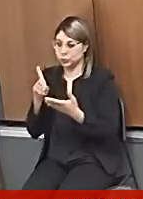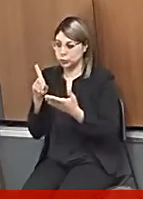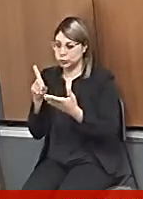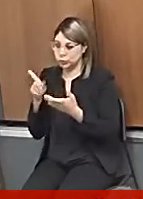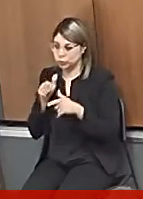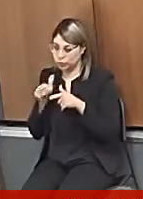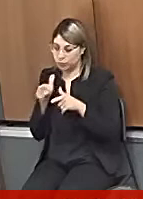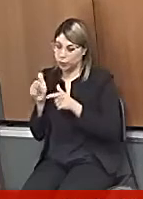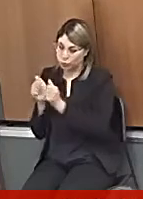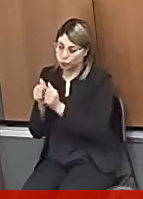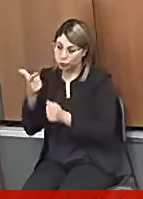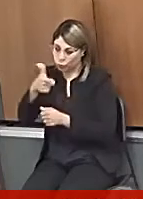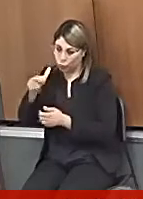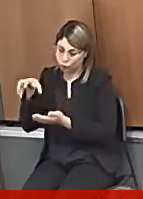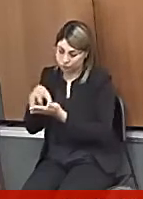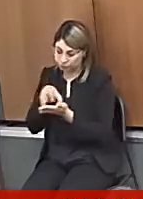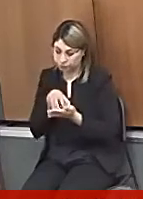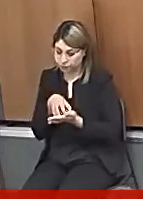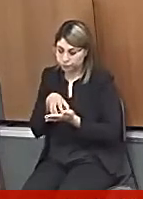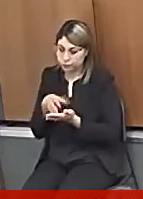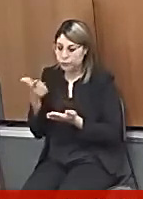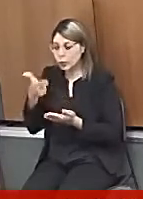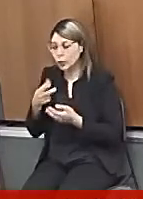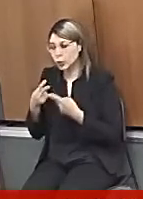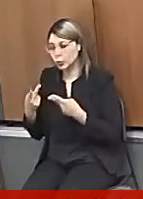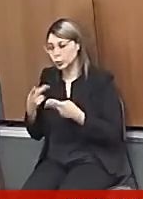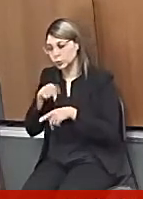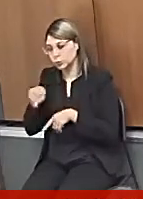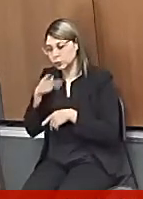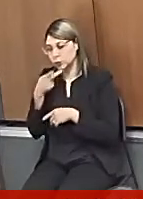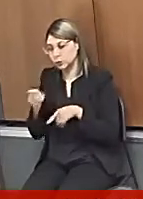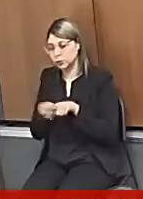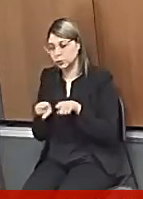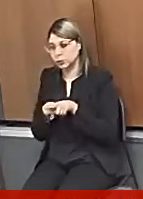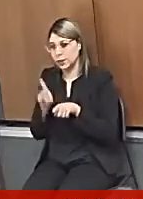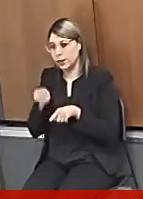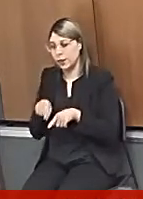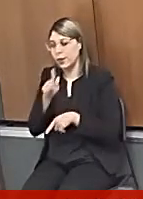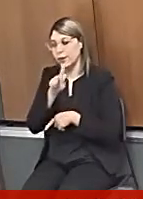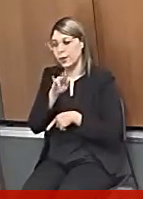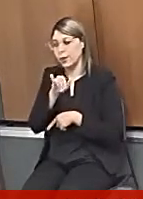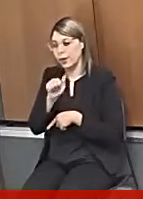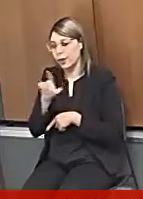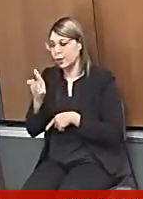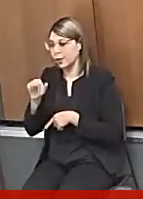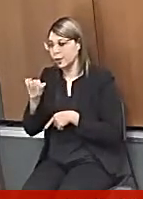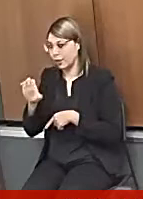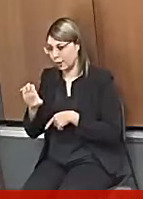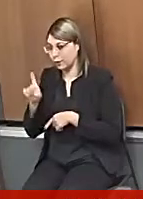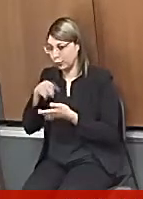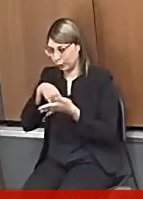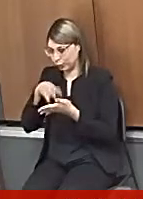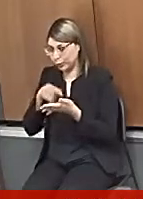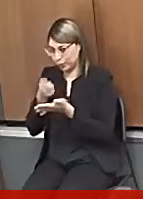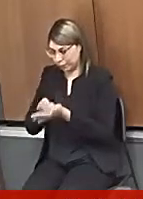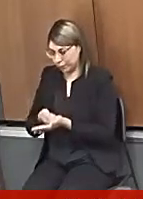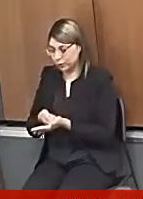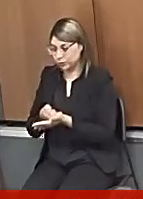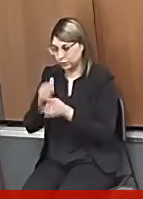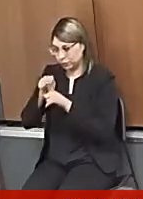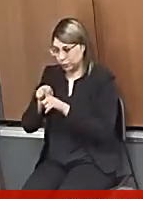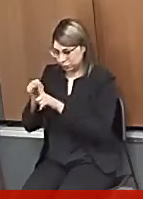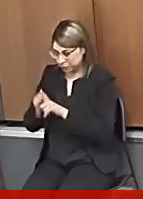órgãos é a questão outra questão foi colocada a questão da da guia da guiné que eu tô entendendo como o